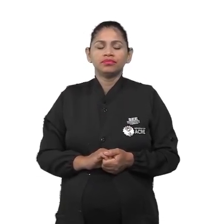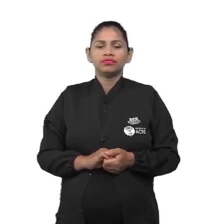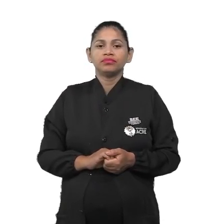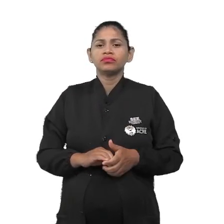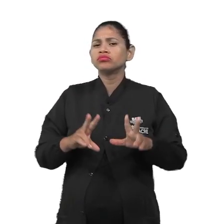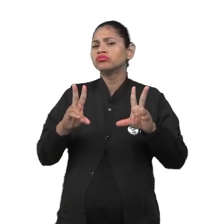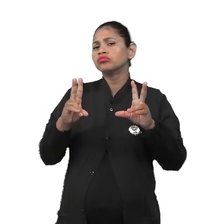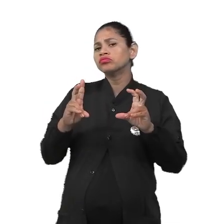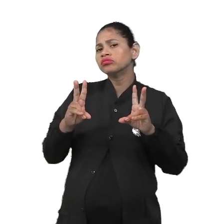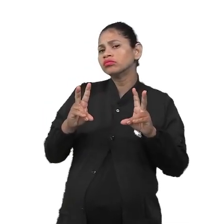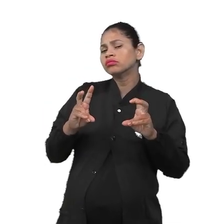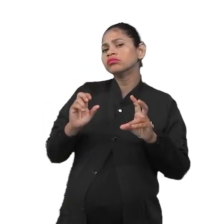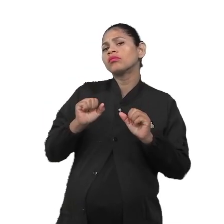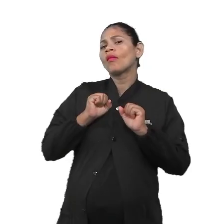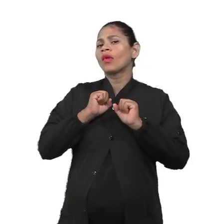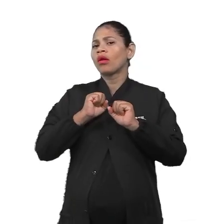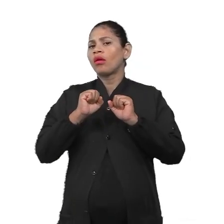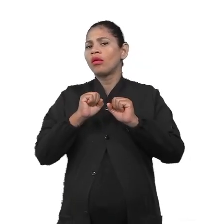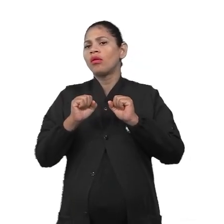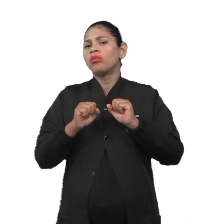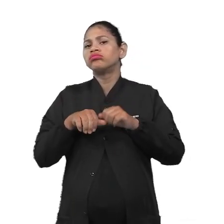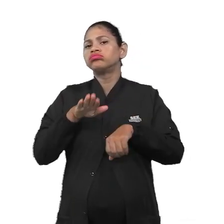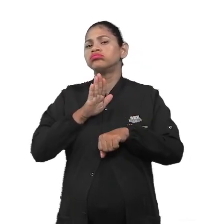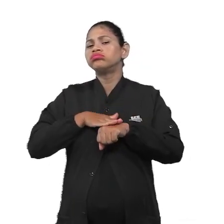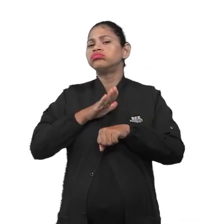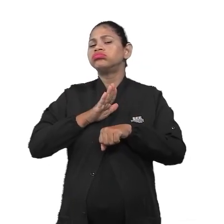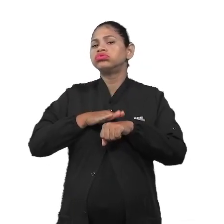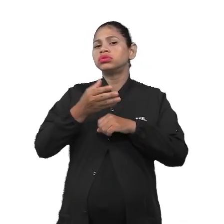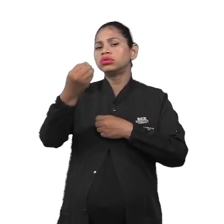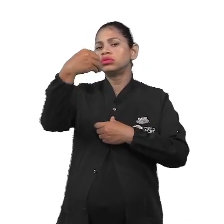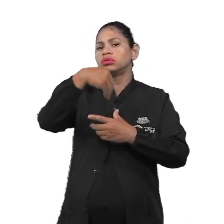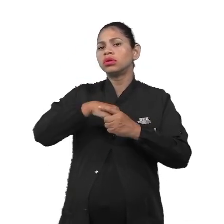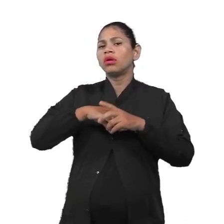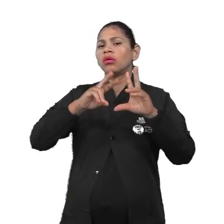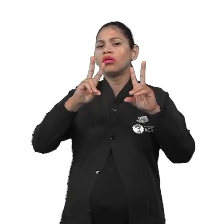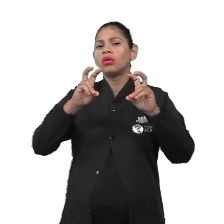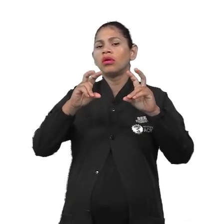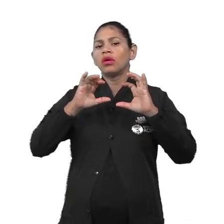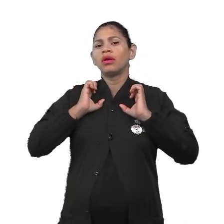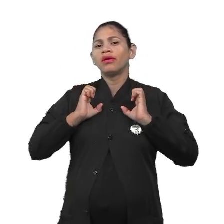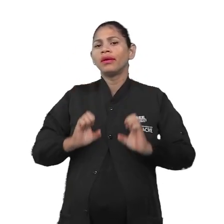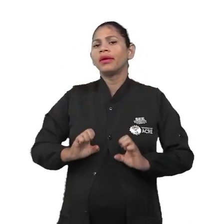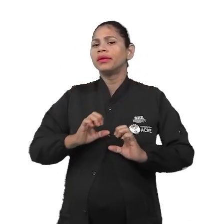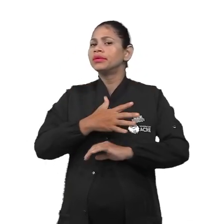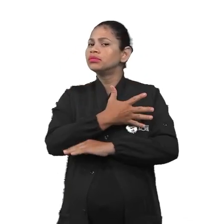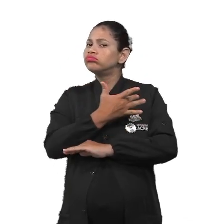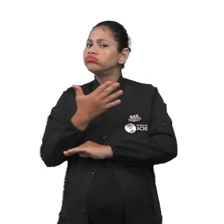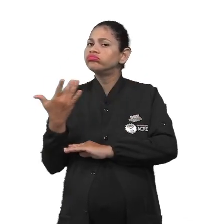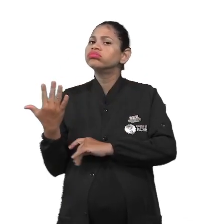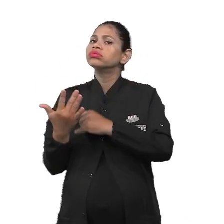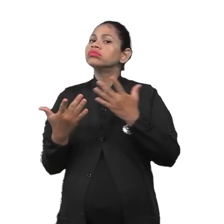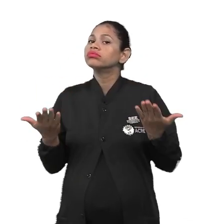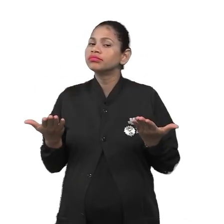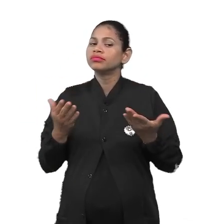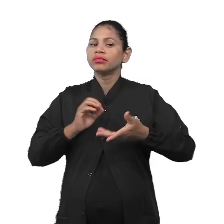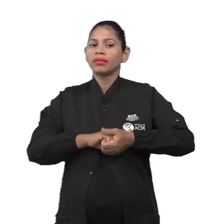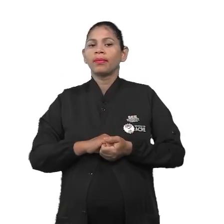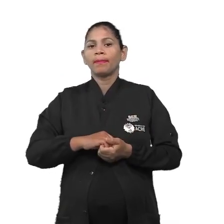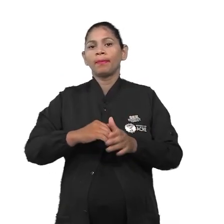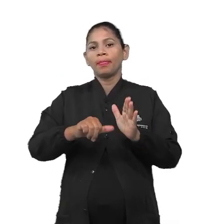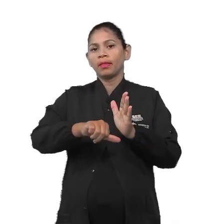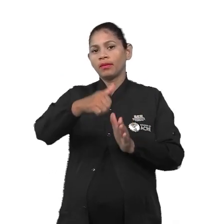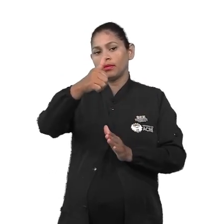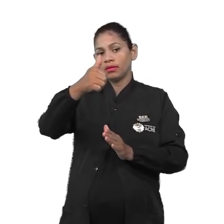que podemos abordar dentro desse assunto ética ambiental? Primeiro,